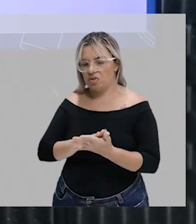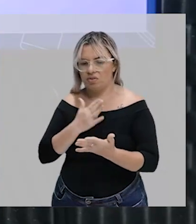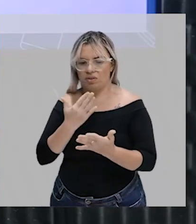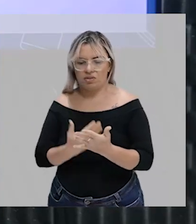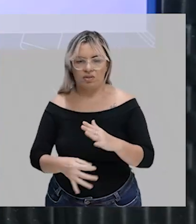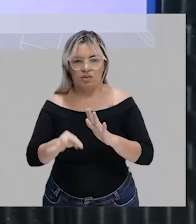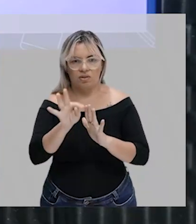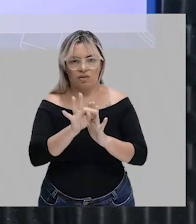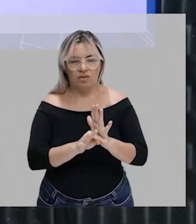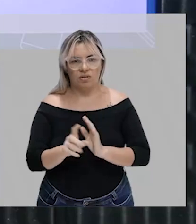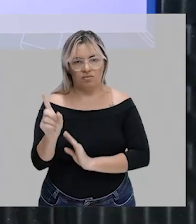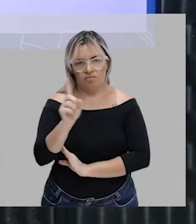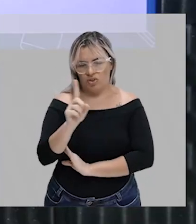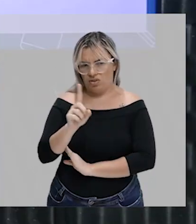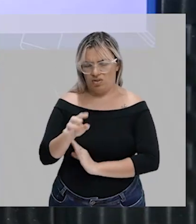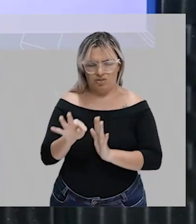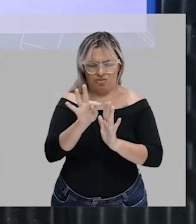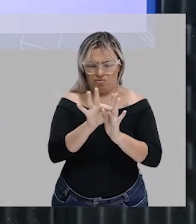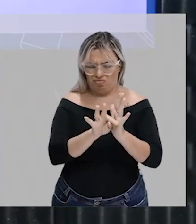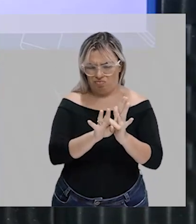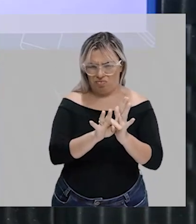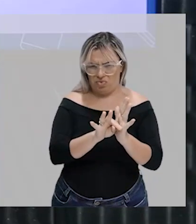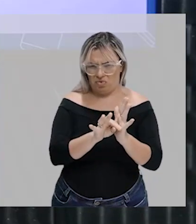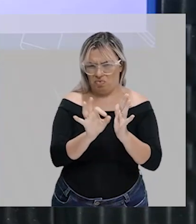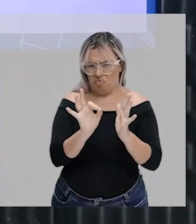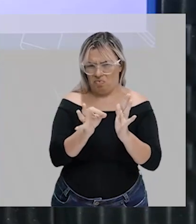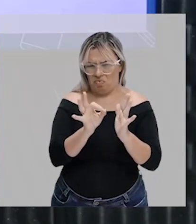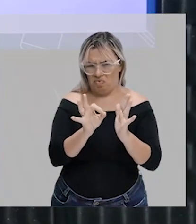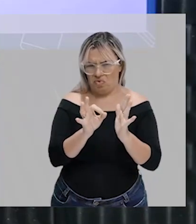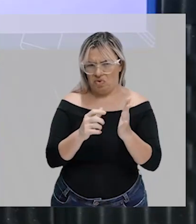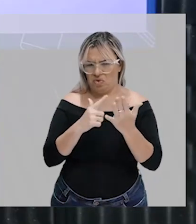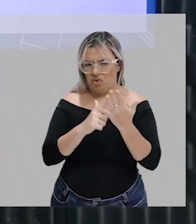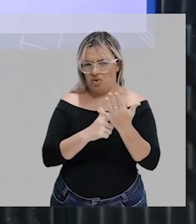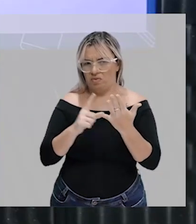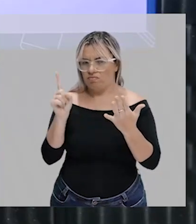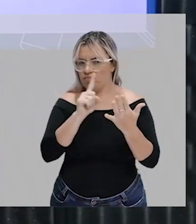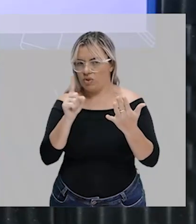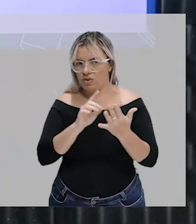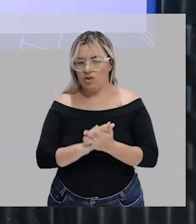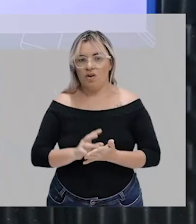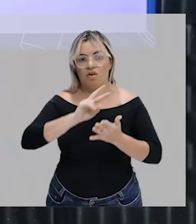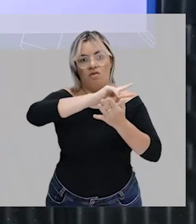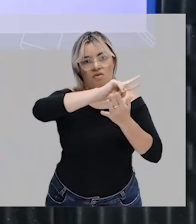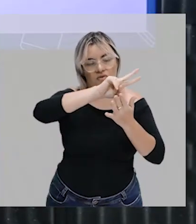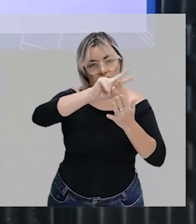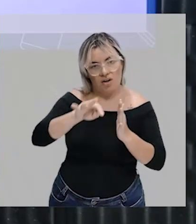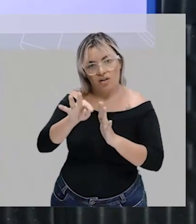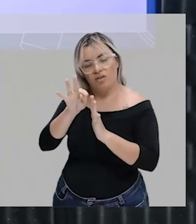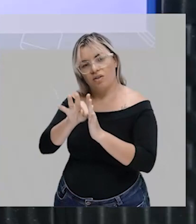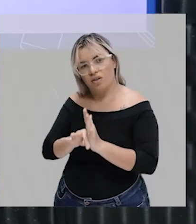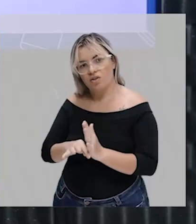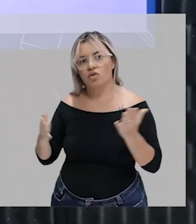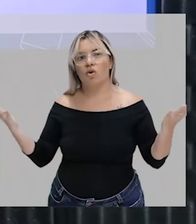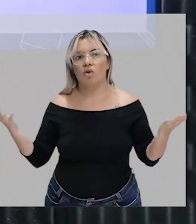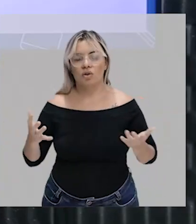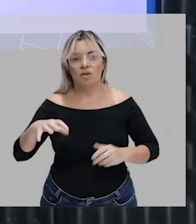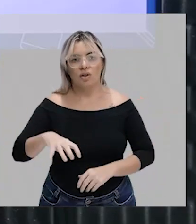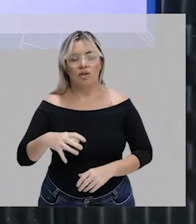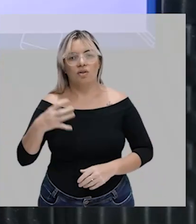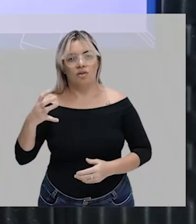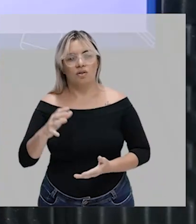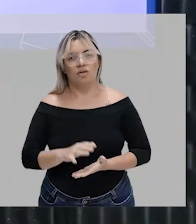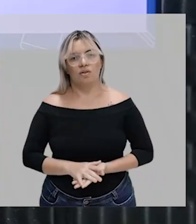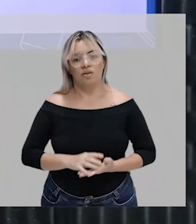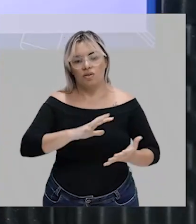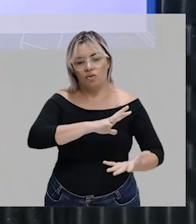textual. Eles não vão buscar aqueles textinhos bonitinhos lá do livro, não, tá? Então, muitos textos são da atualidade e você precisa estar